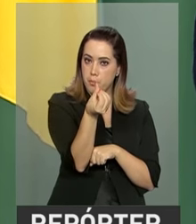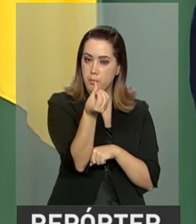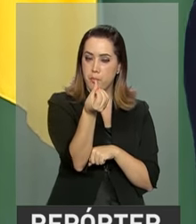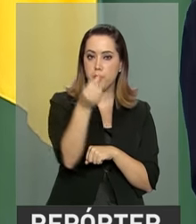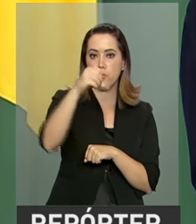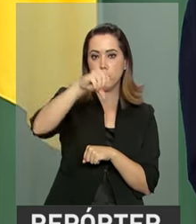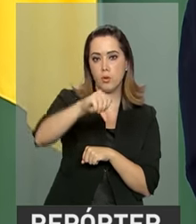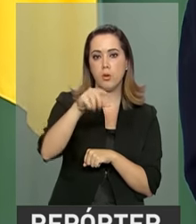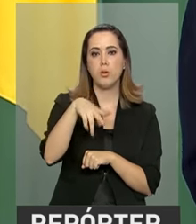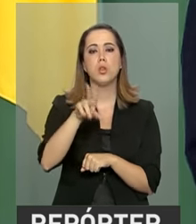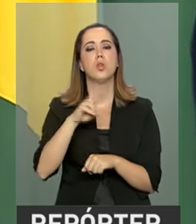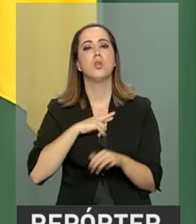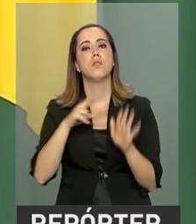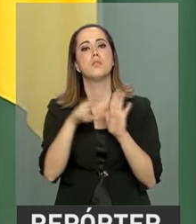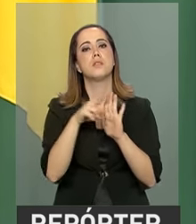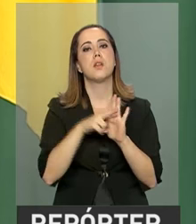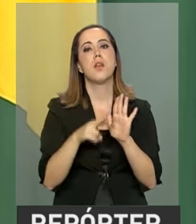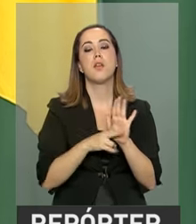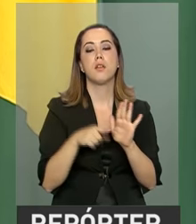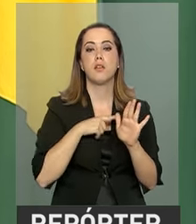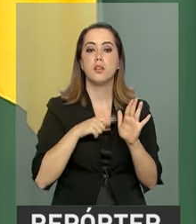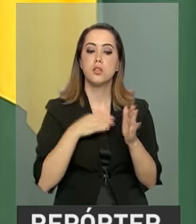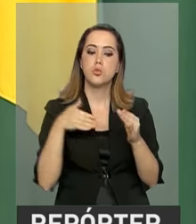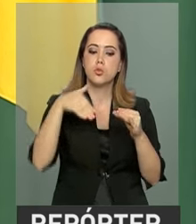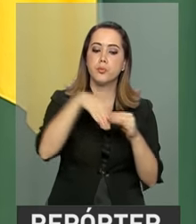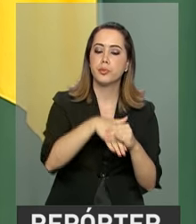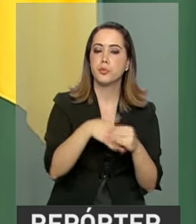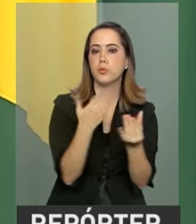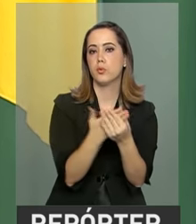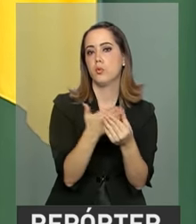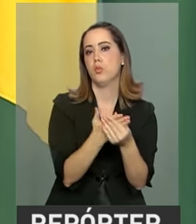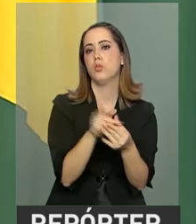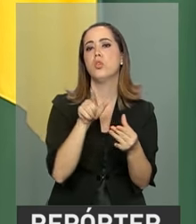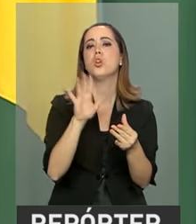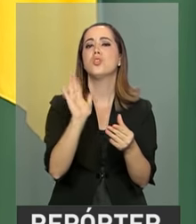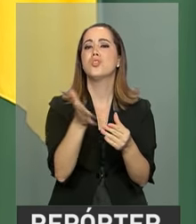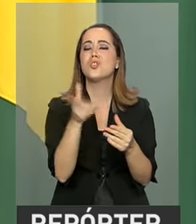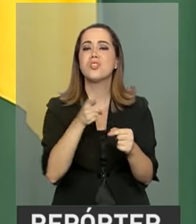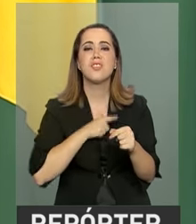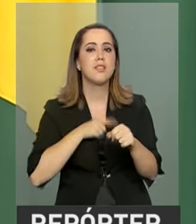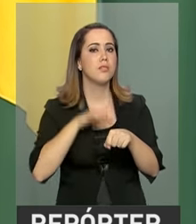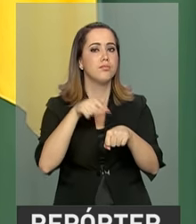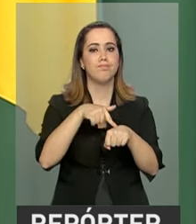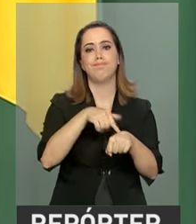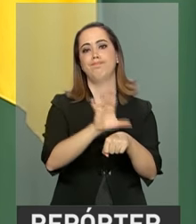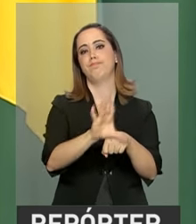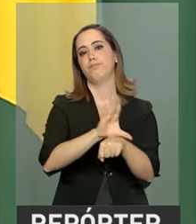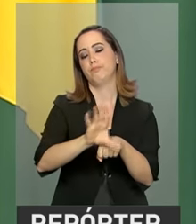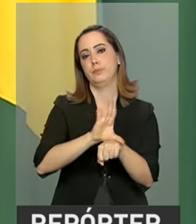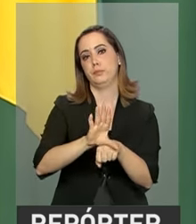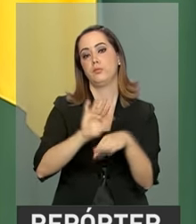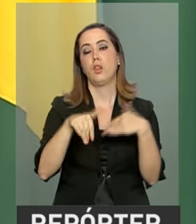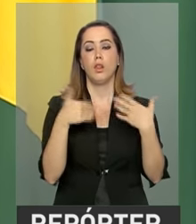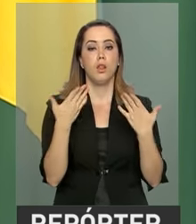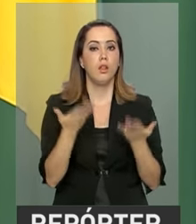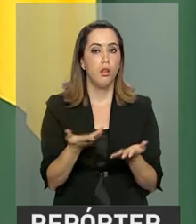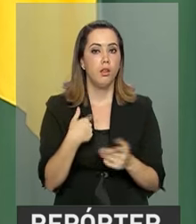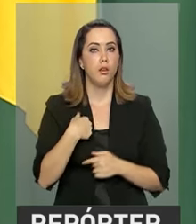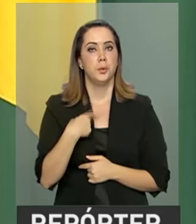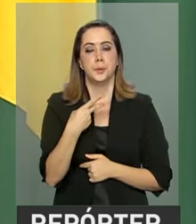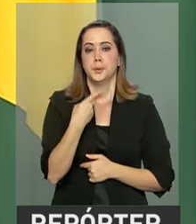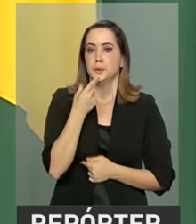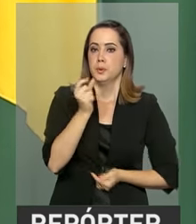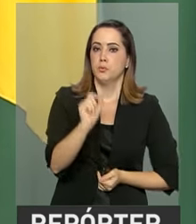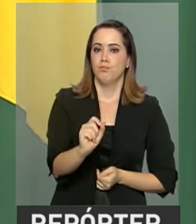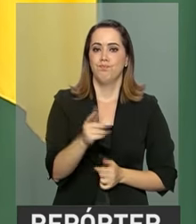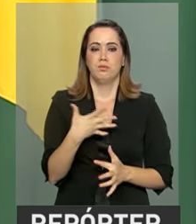que está na lei era mera repetição daquilo que está na Constituição. Então, eu disse, não